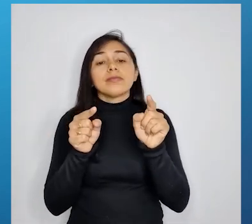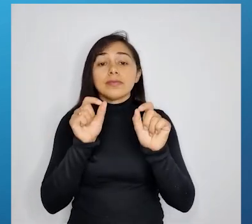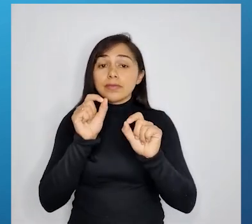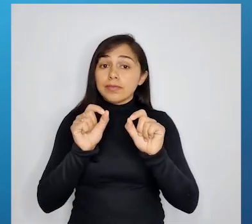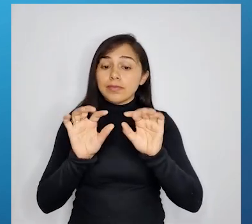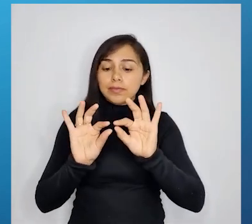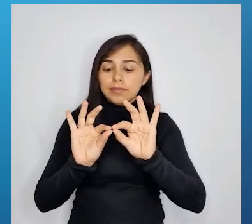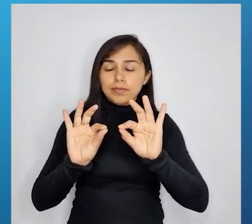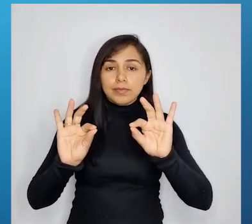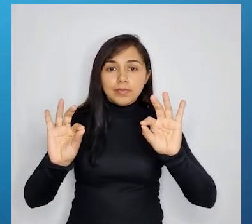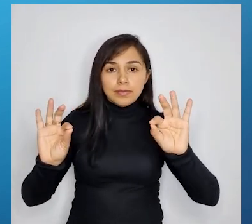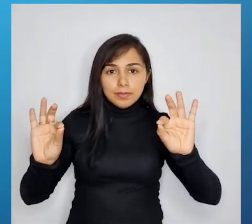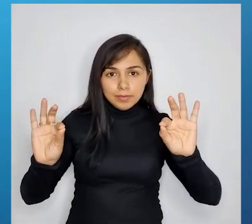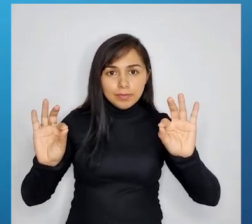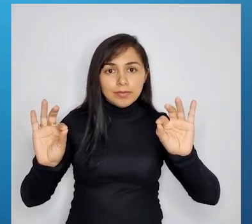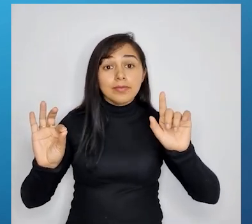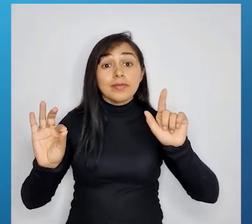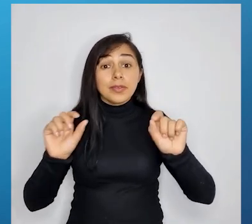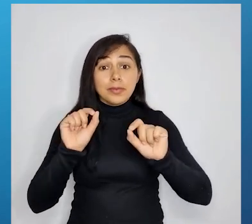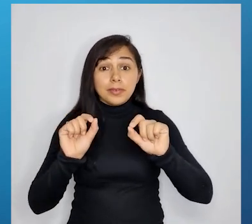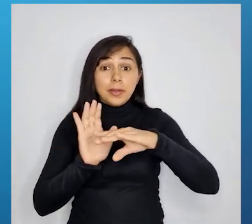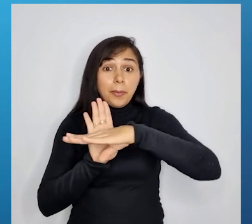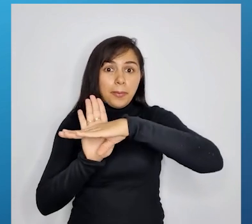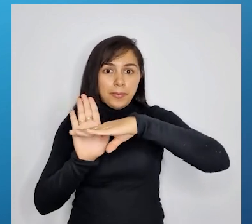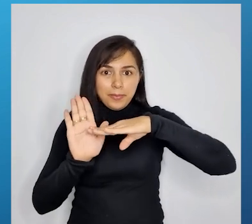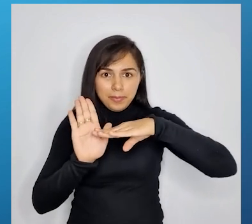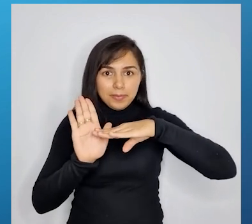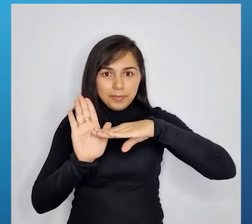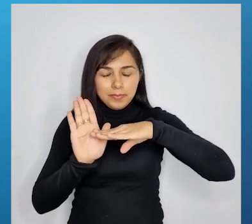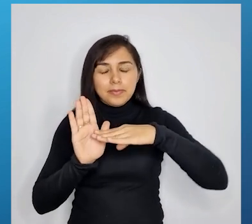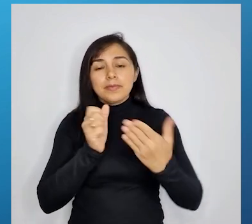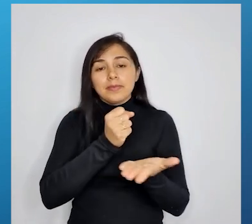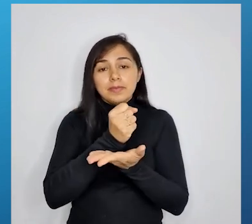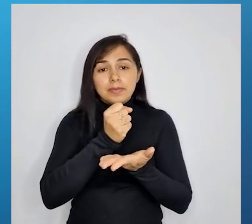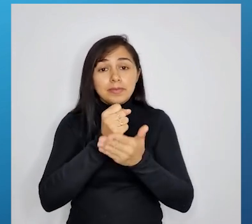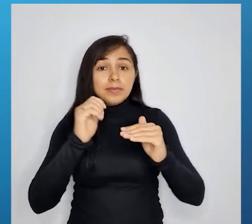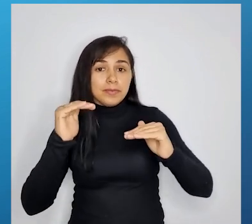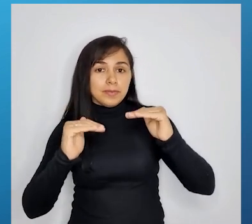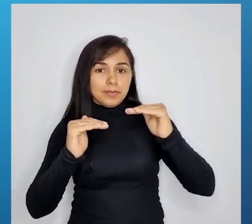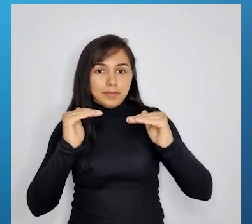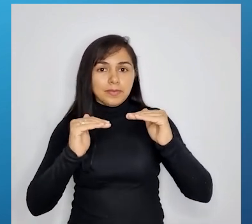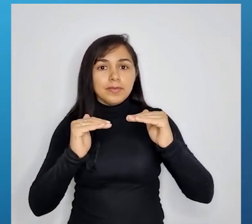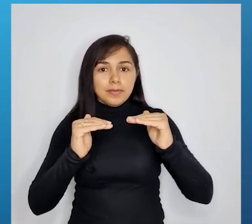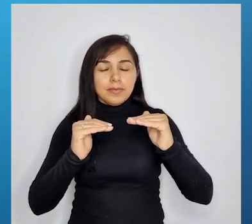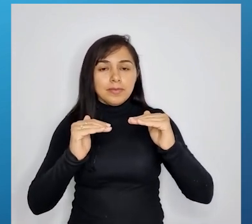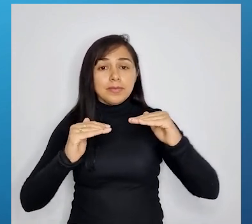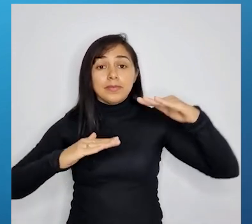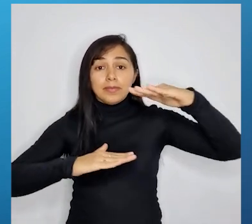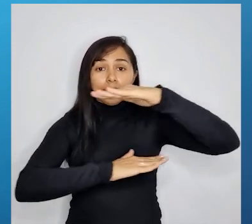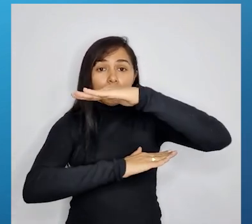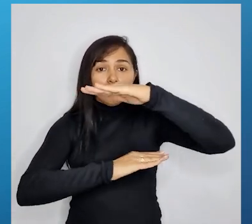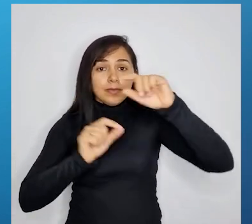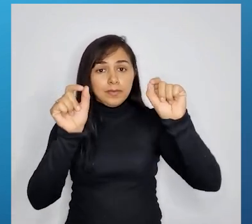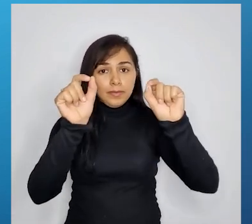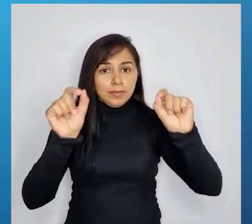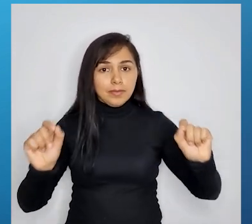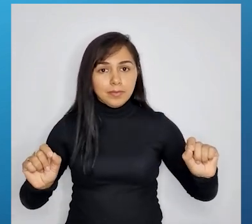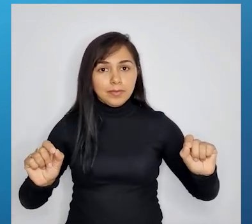um trapézio, basicamente está cortando ele aí ao meio, né, em relação aos lados não paralelos.